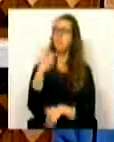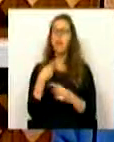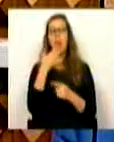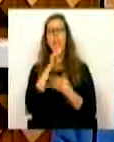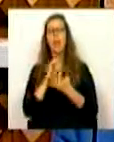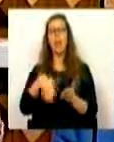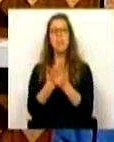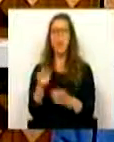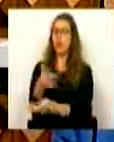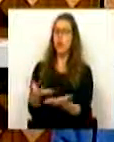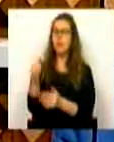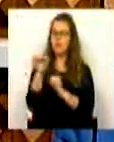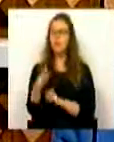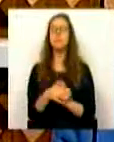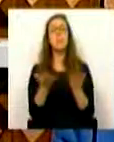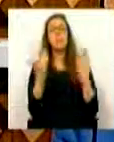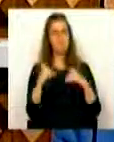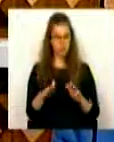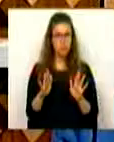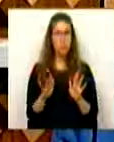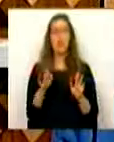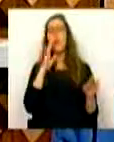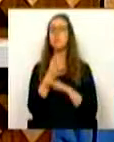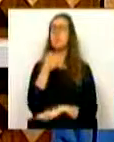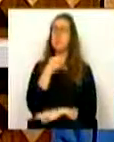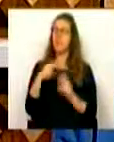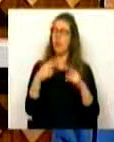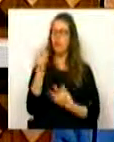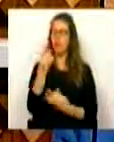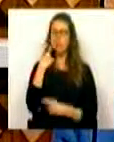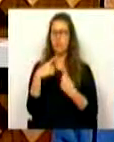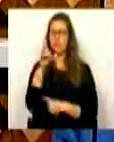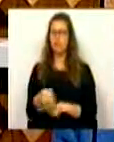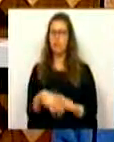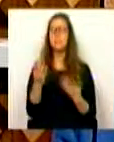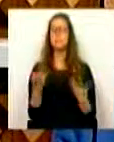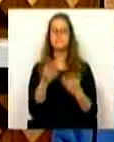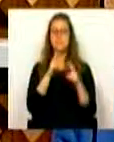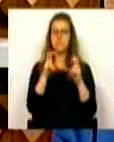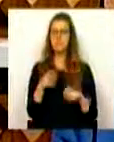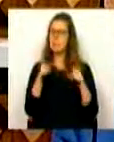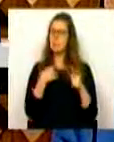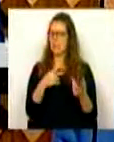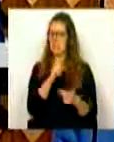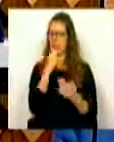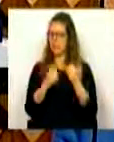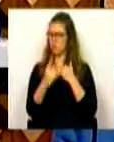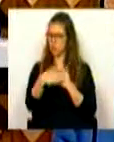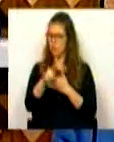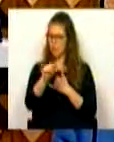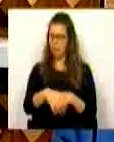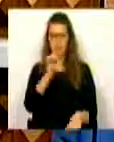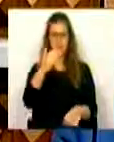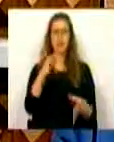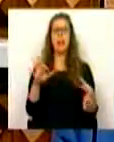de crédito à economia. Contudo, a última crise financeira demonstrou também que a titularização não está isenta de riscos, sobretudo